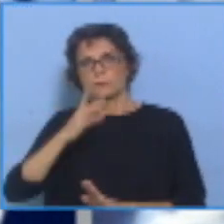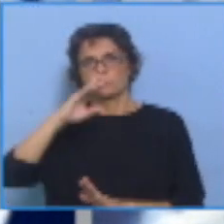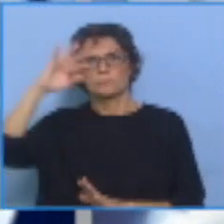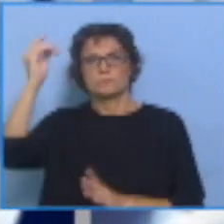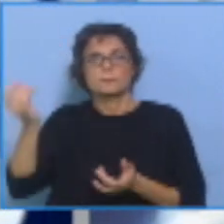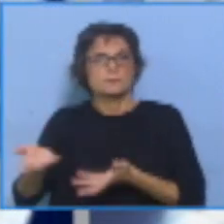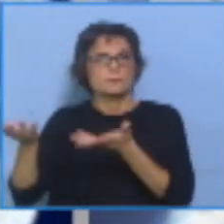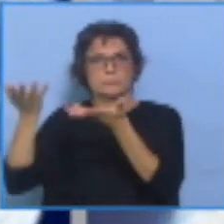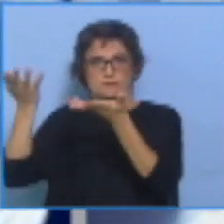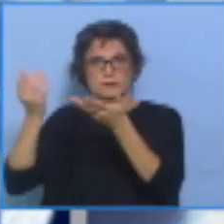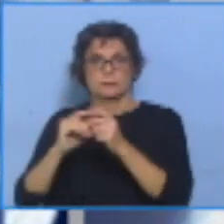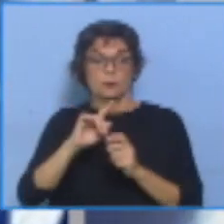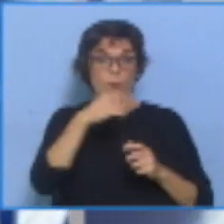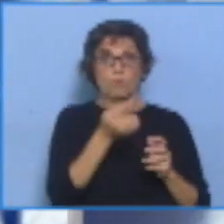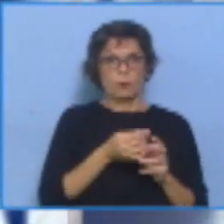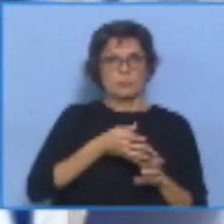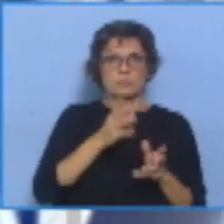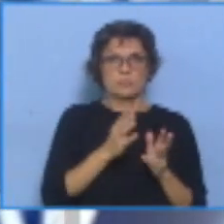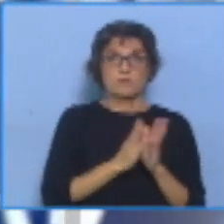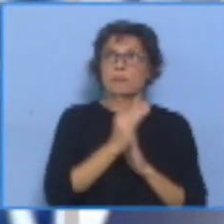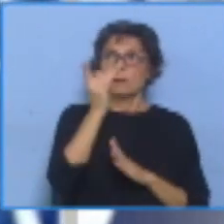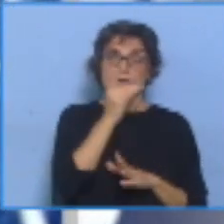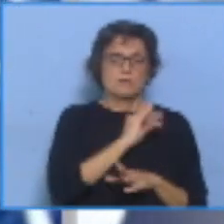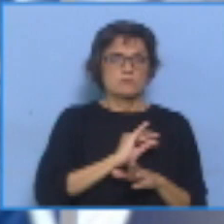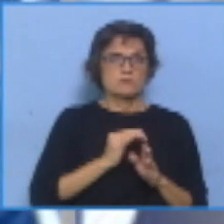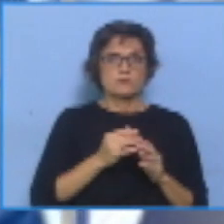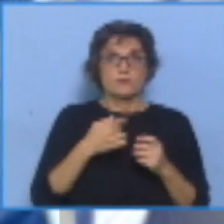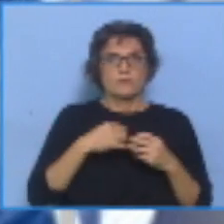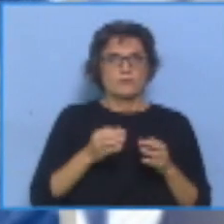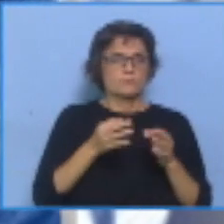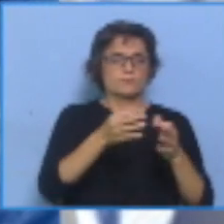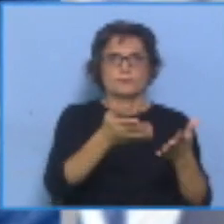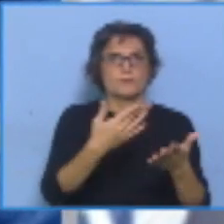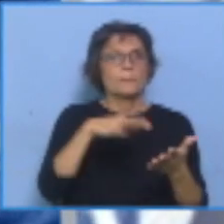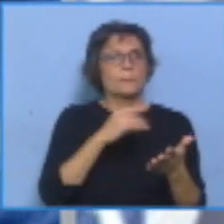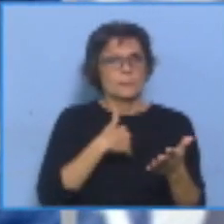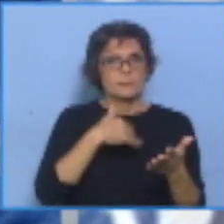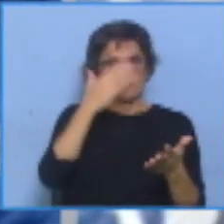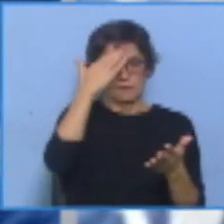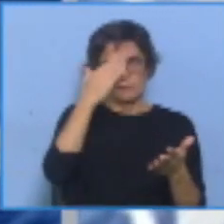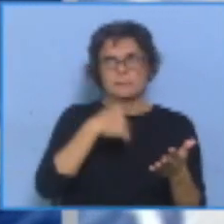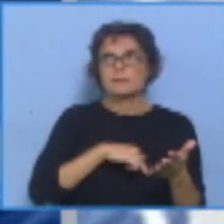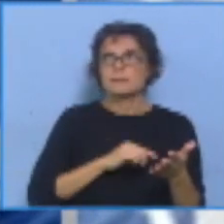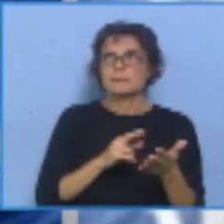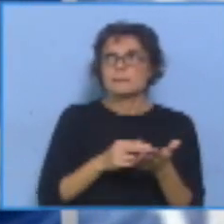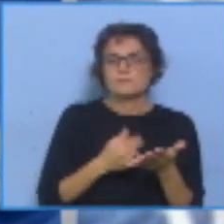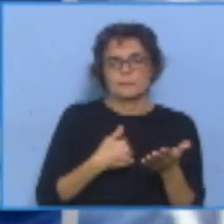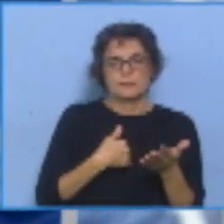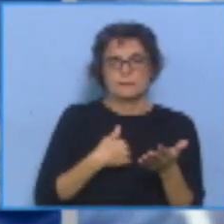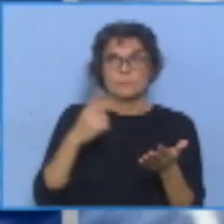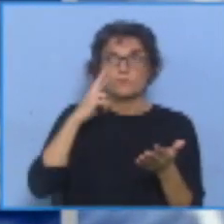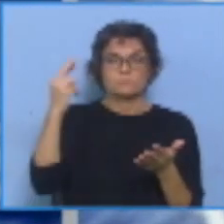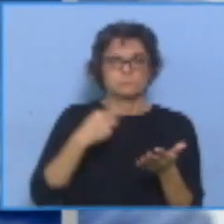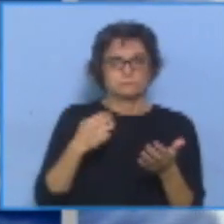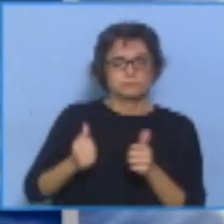E noutro diz: Senhor, sempre te adiei, embora sempre soubesse que me vias, quis ver o mundo